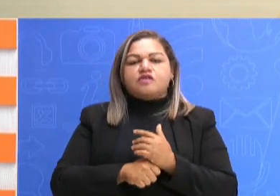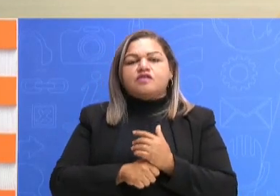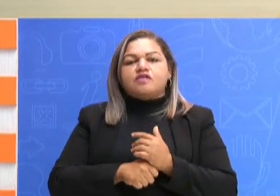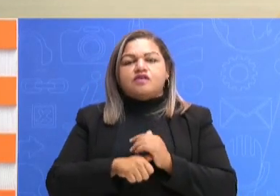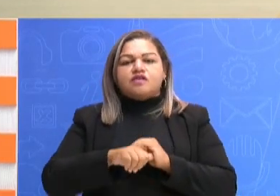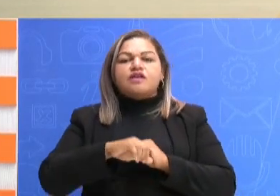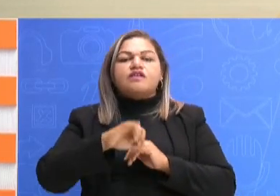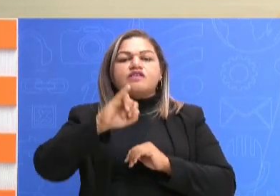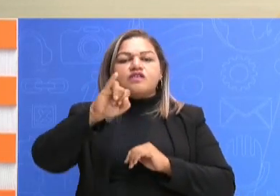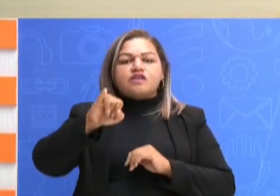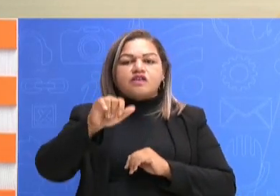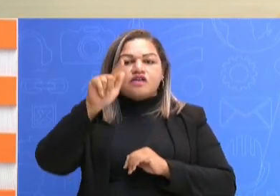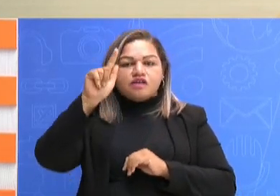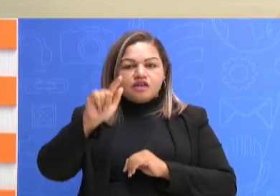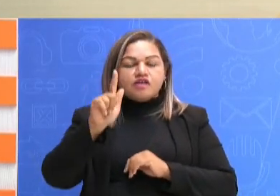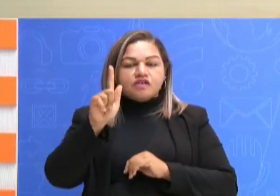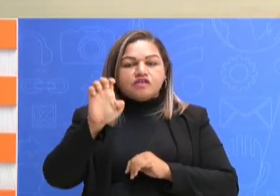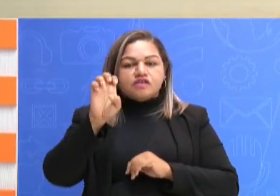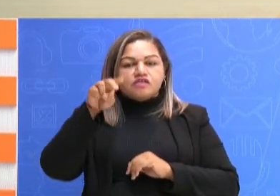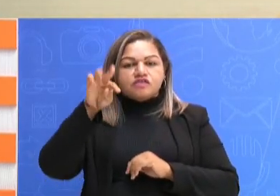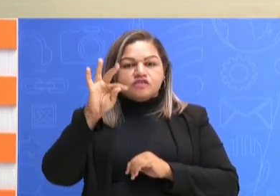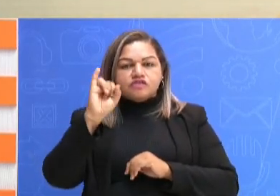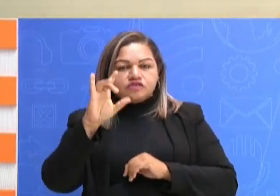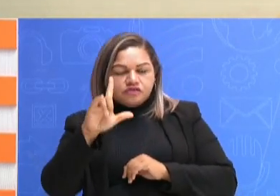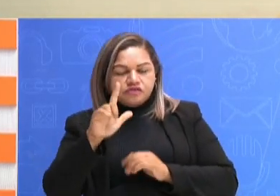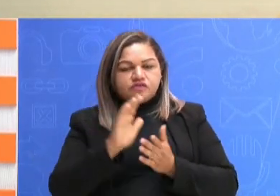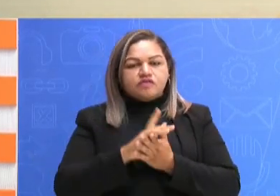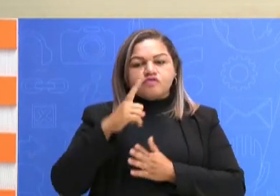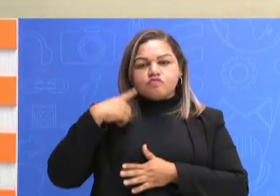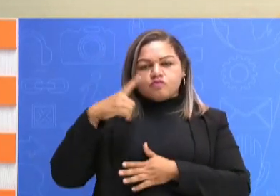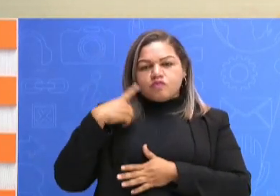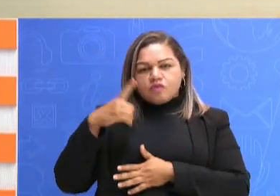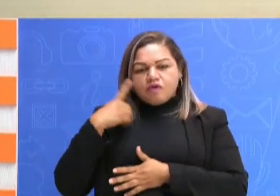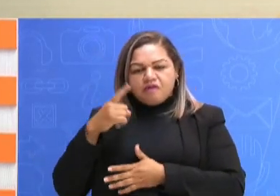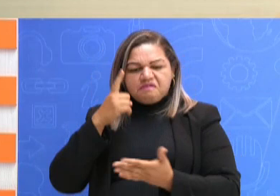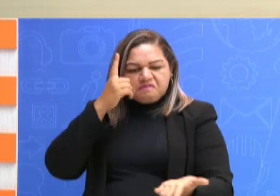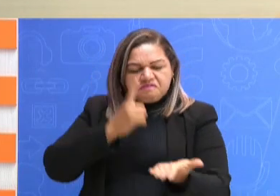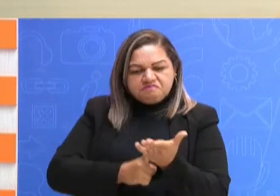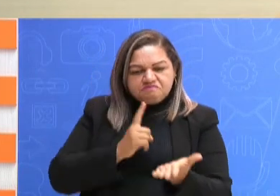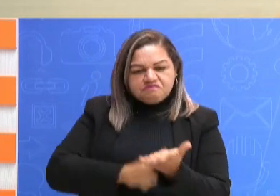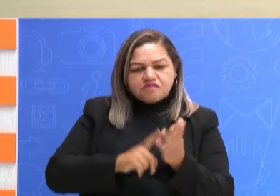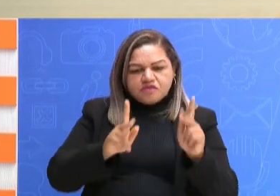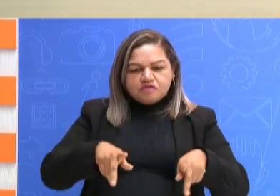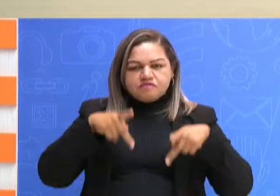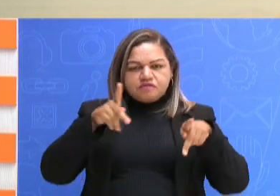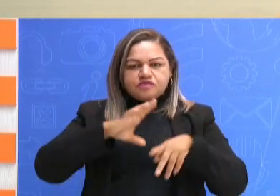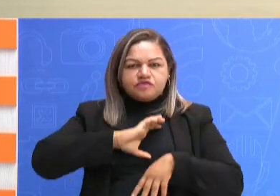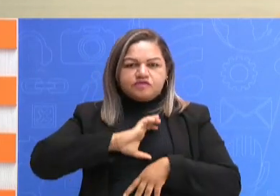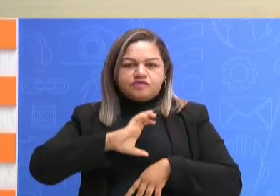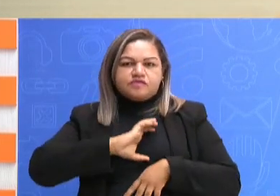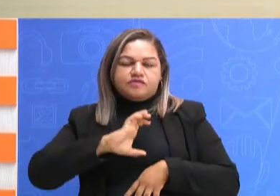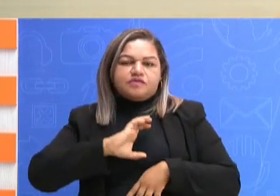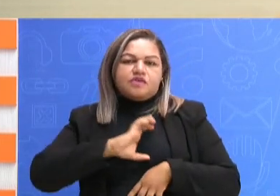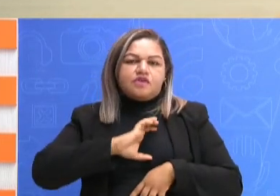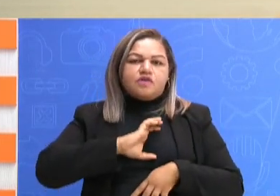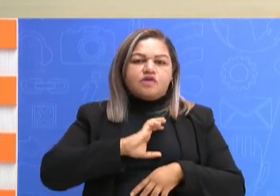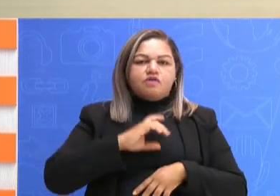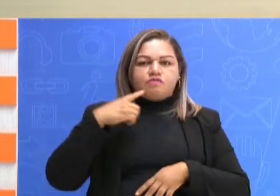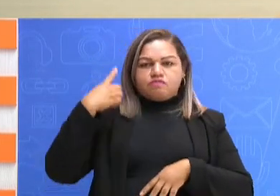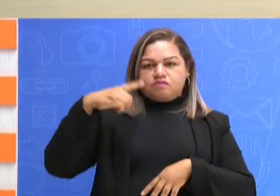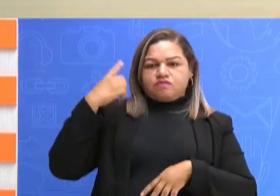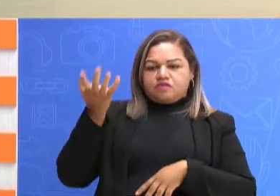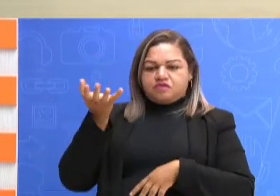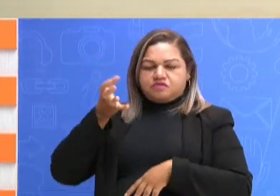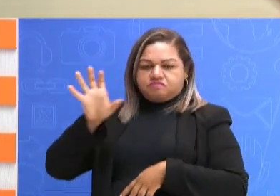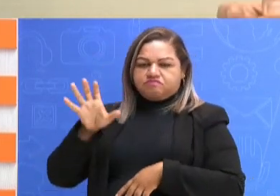em pouco tempo, fez muito. Está faltando é isso, os deputados compromissados com a população de Caxias. Não aqueles deputados